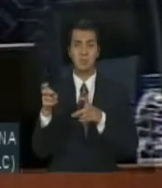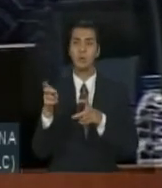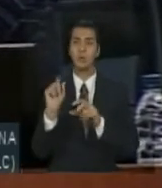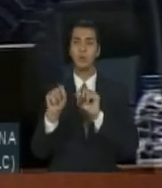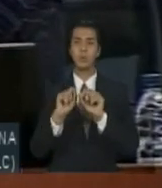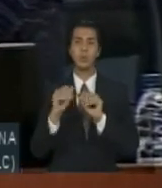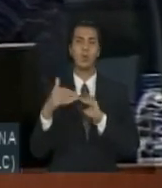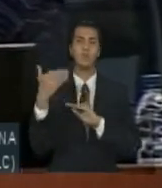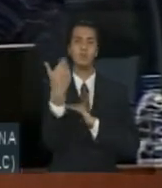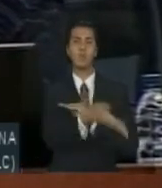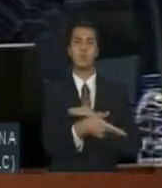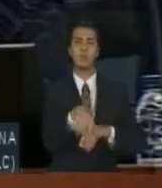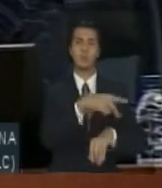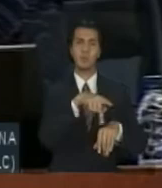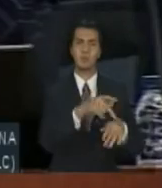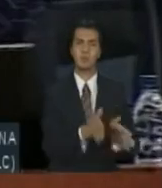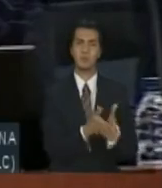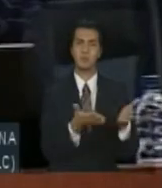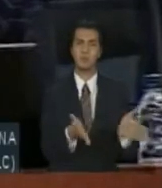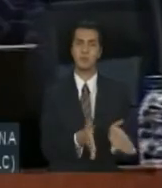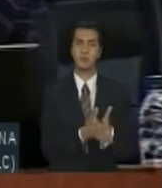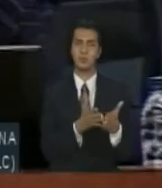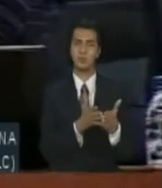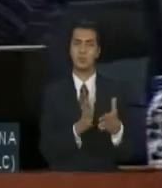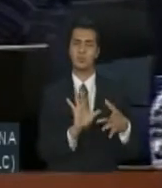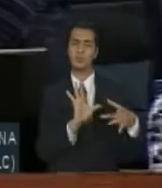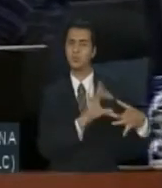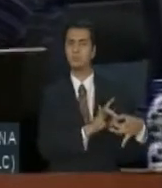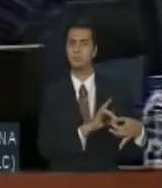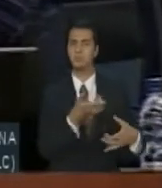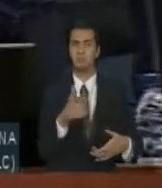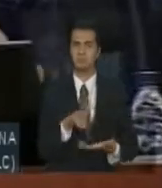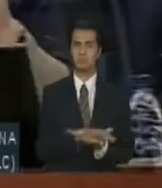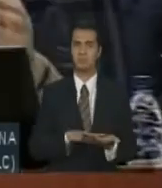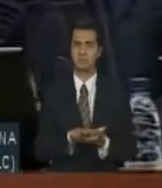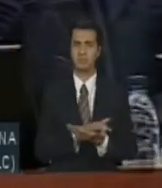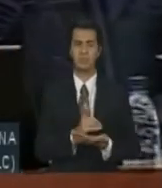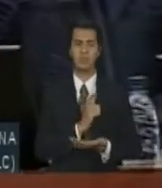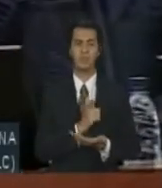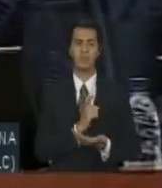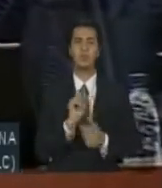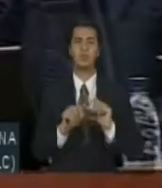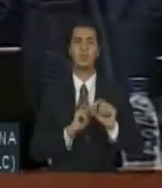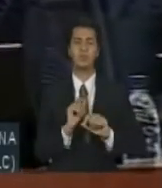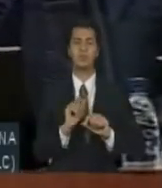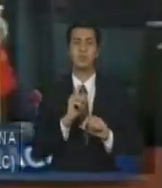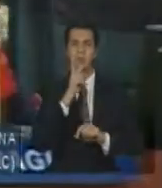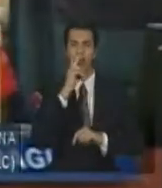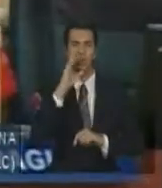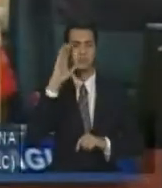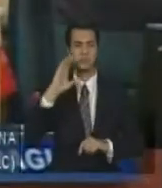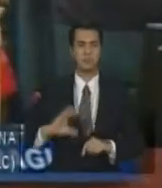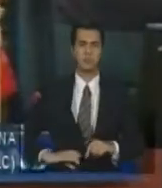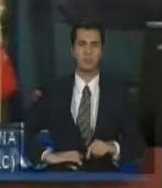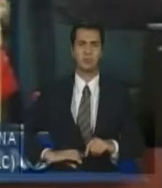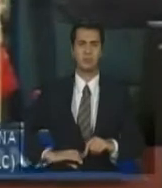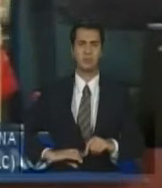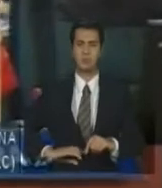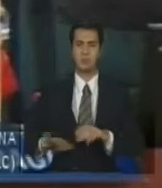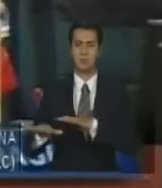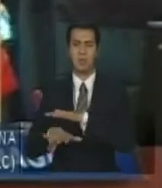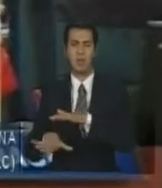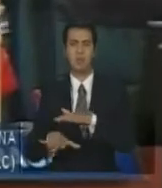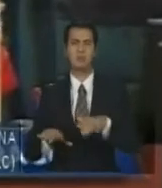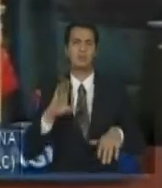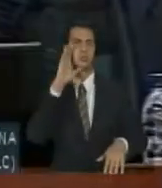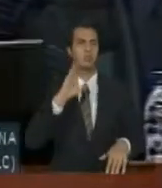parceiros da mesma qualidade, criando diferenças de cidadãos de tipo 1 e de